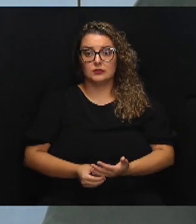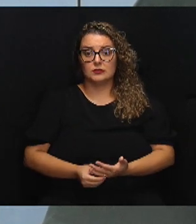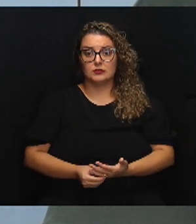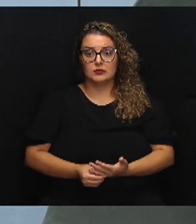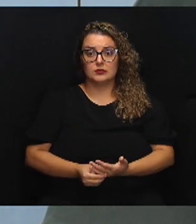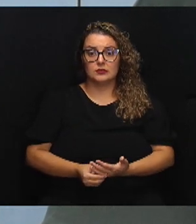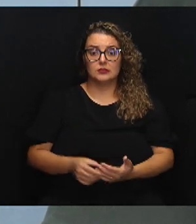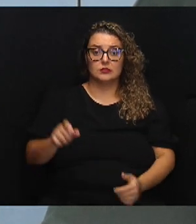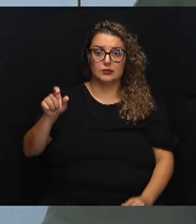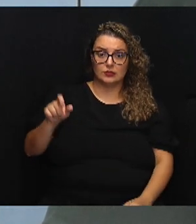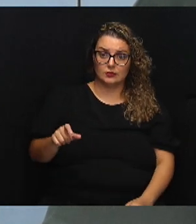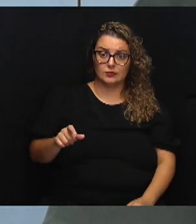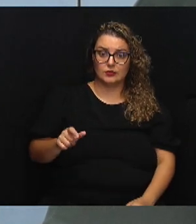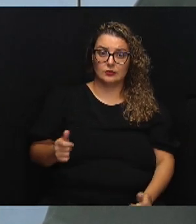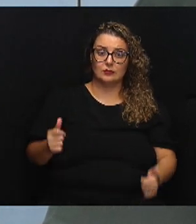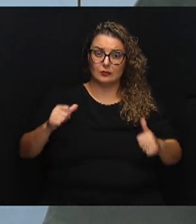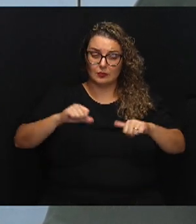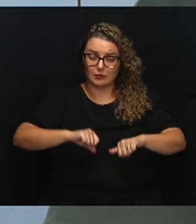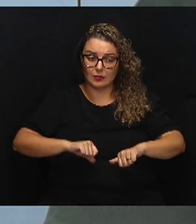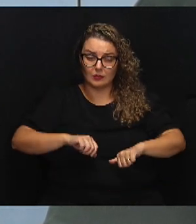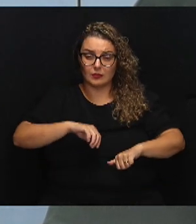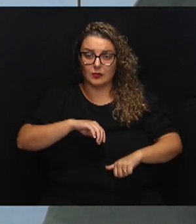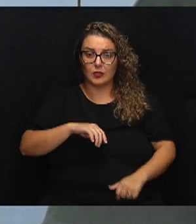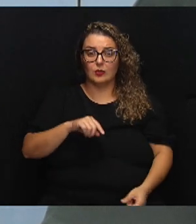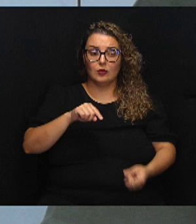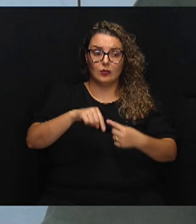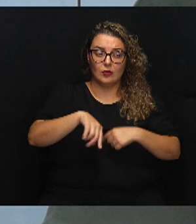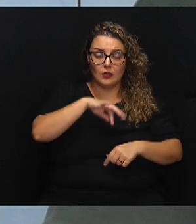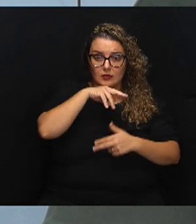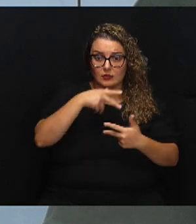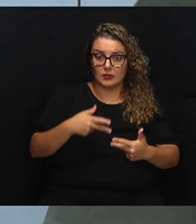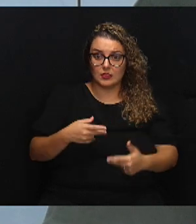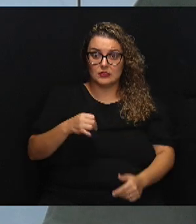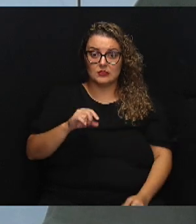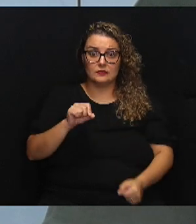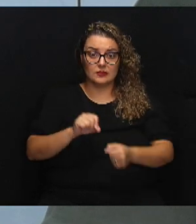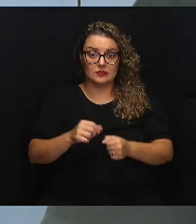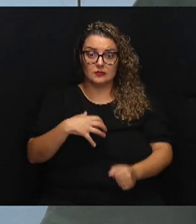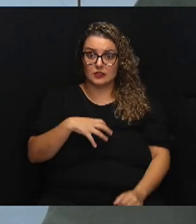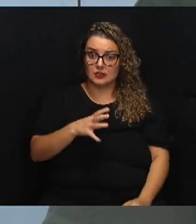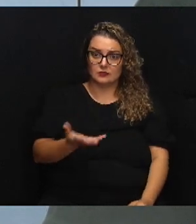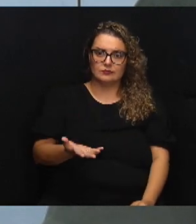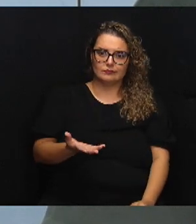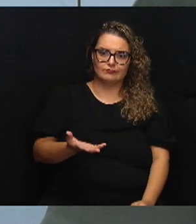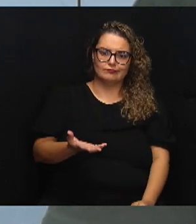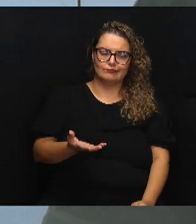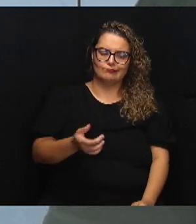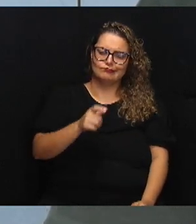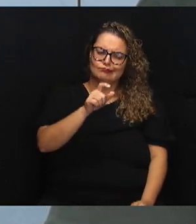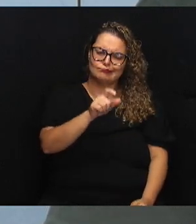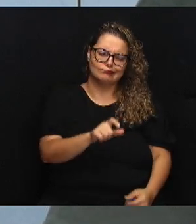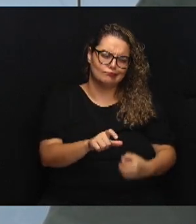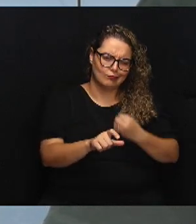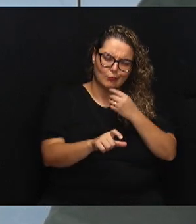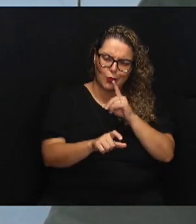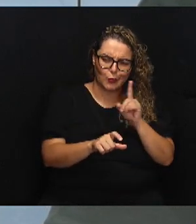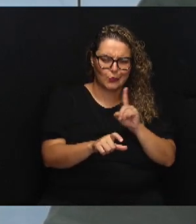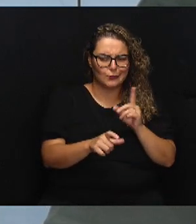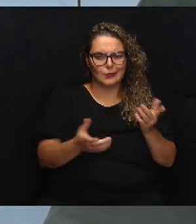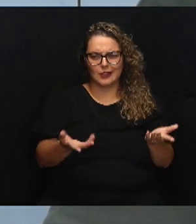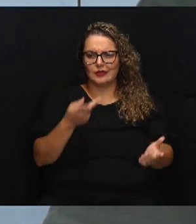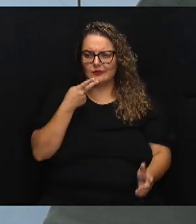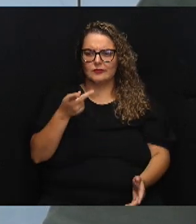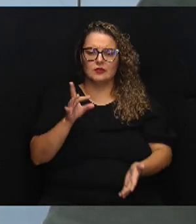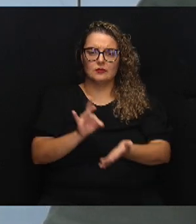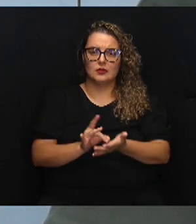pessoa está fazendo uma crueldade contra o animal. Se ela está fazendo aquilo dali, boa gente não é, vamos falar a realidade. Entendeu? Eu falo que quem